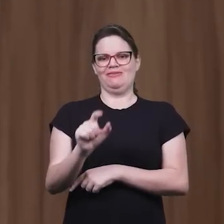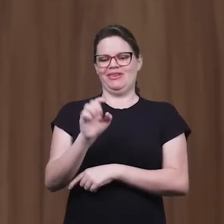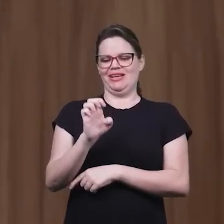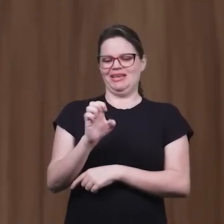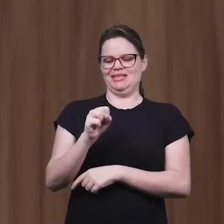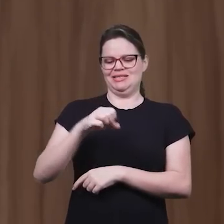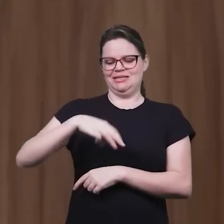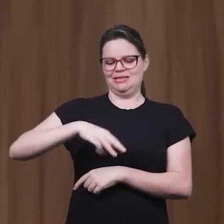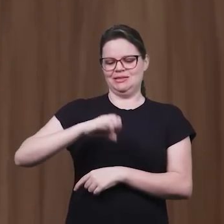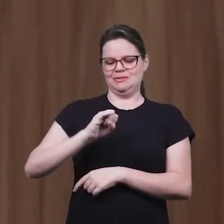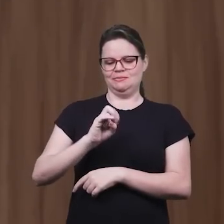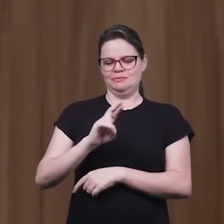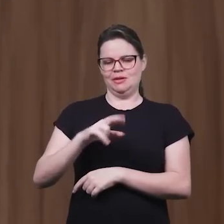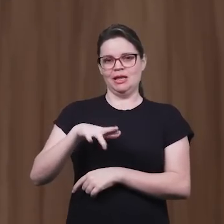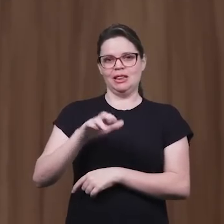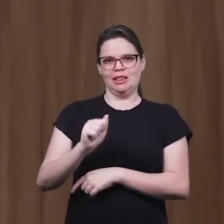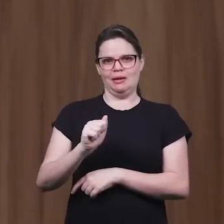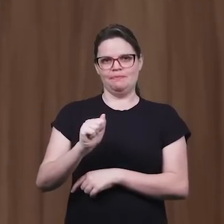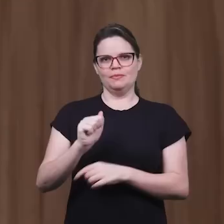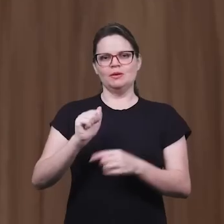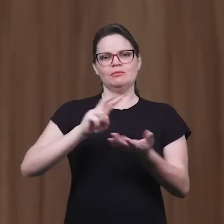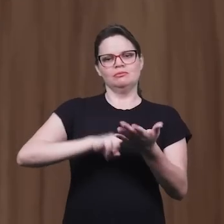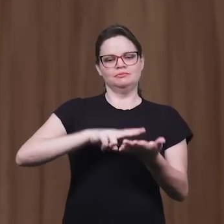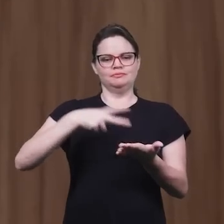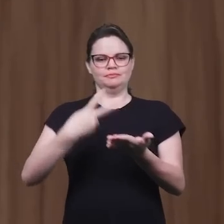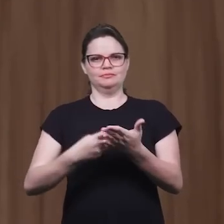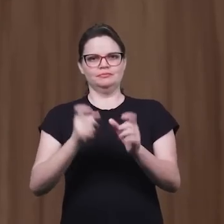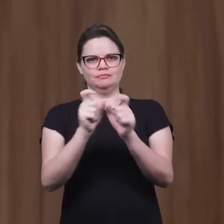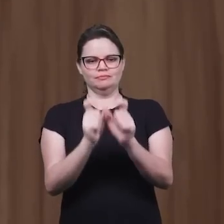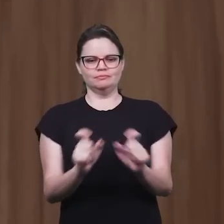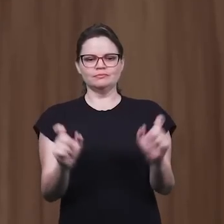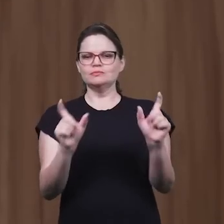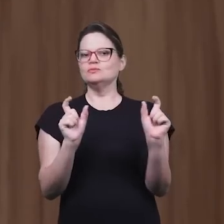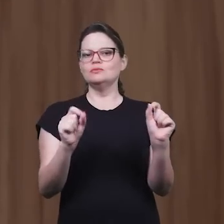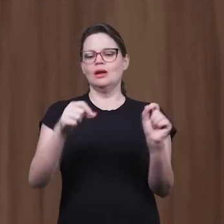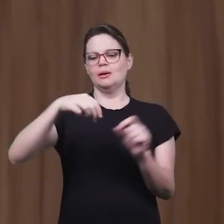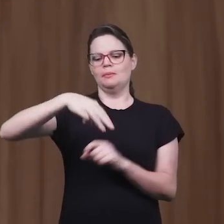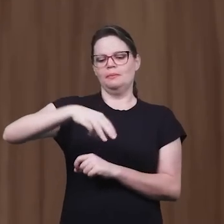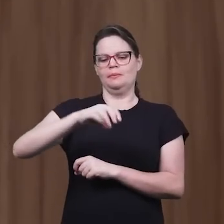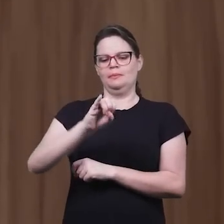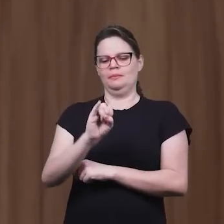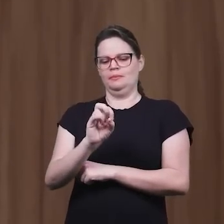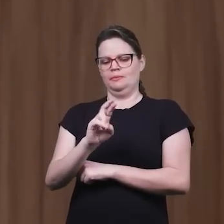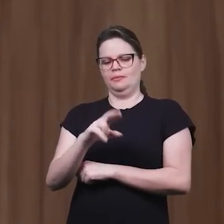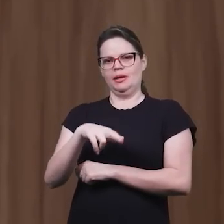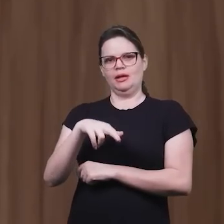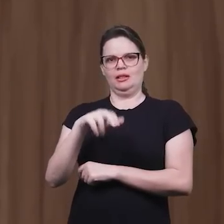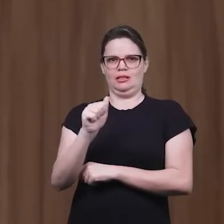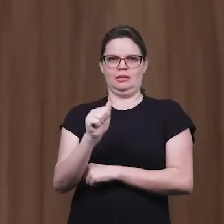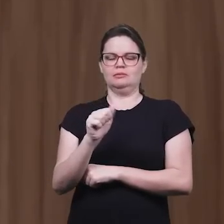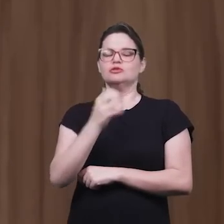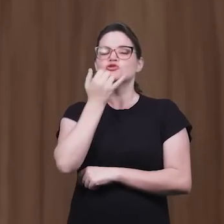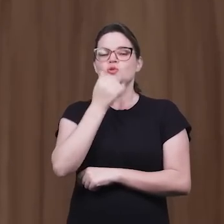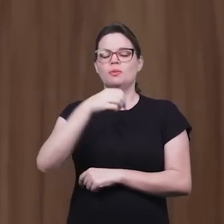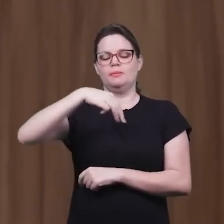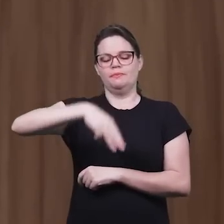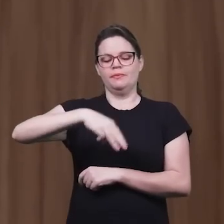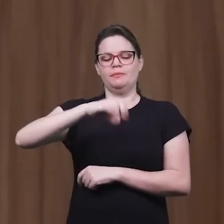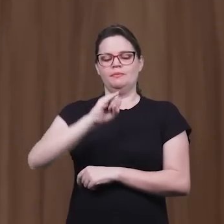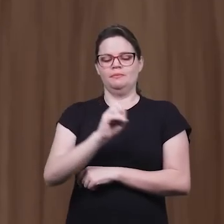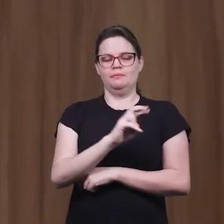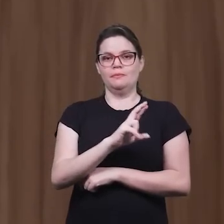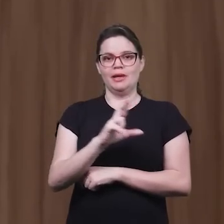Que quanto mais espremido, quanto mais amassado, mais exala o bom perfume. E foi justamente isso que essa